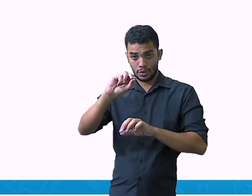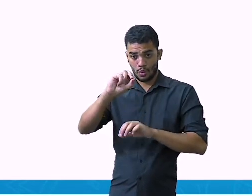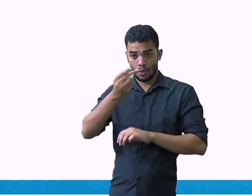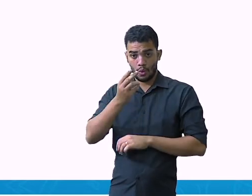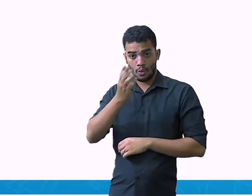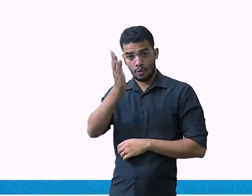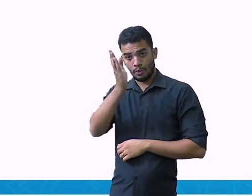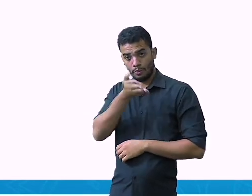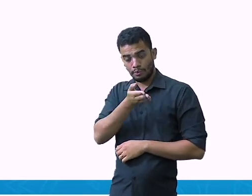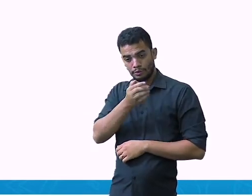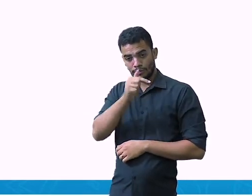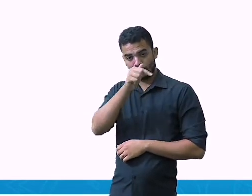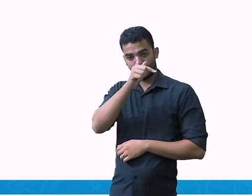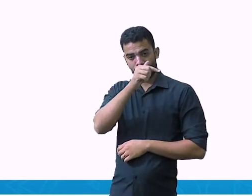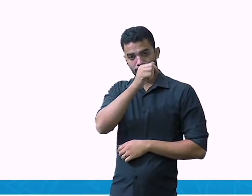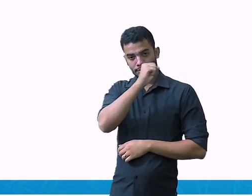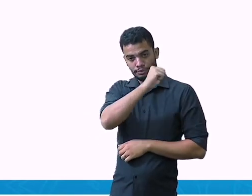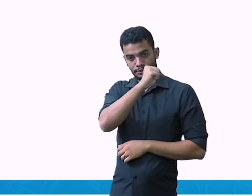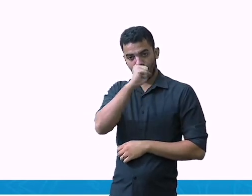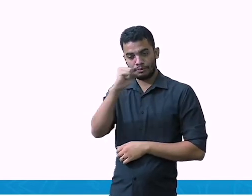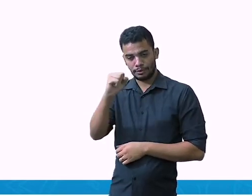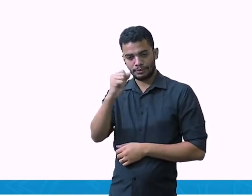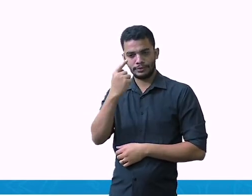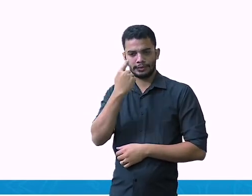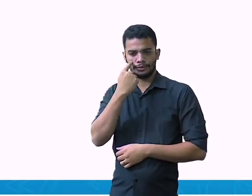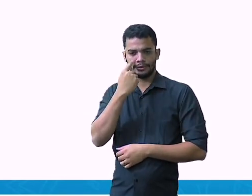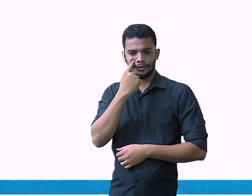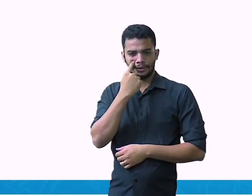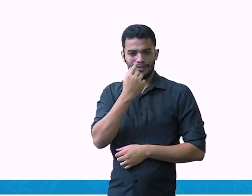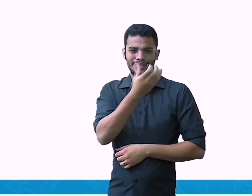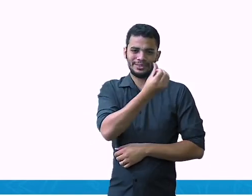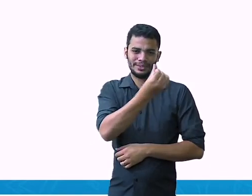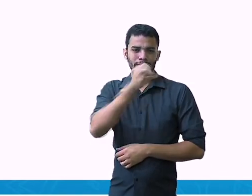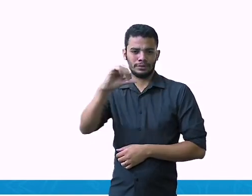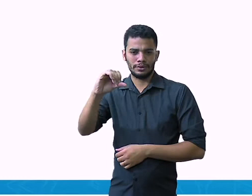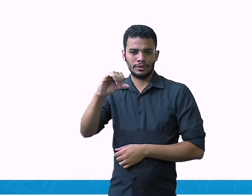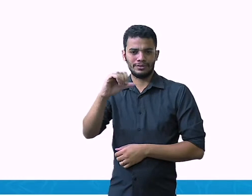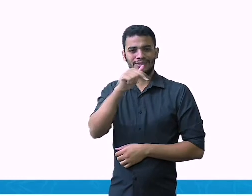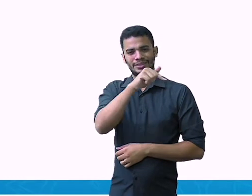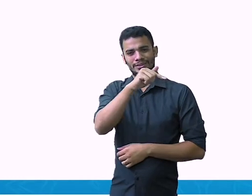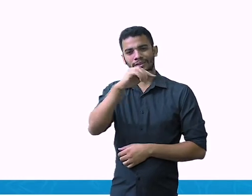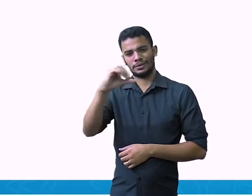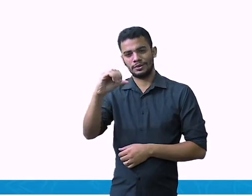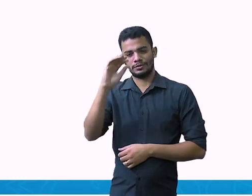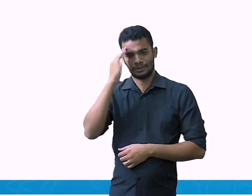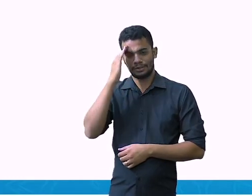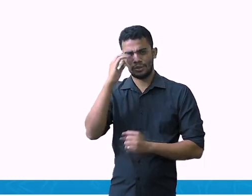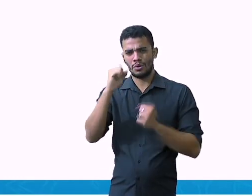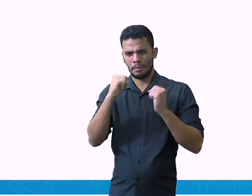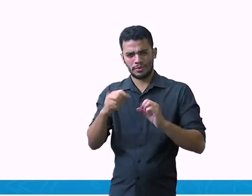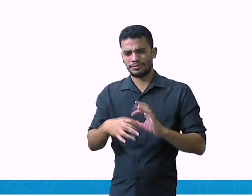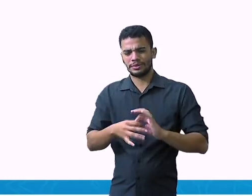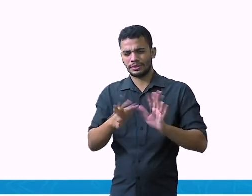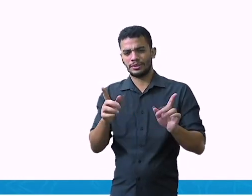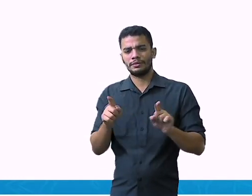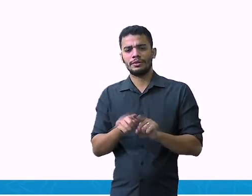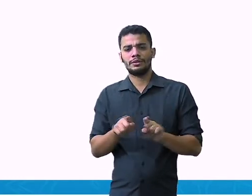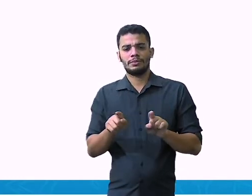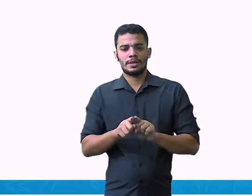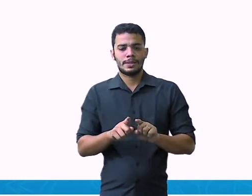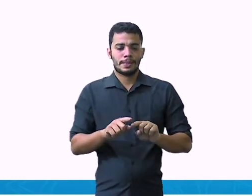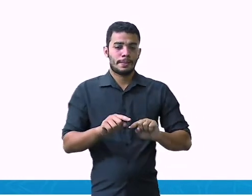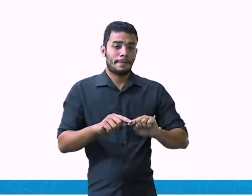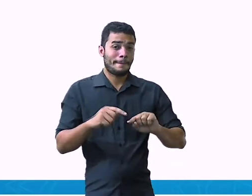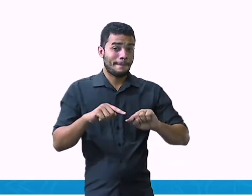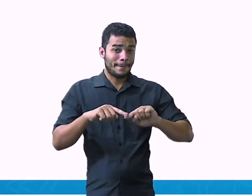invés de colocar um número embaixo do outro. O que eu preciso saber é que o primeiro representa o meu numerador e que o segundo